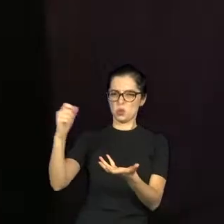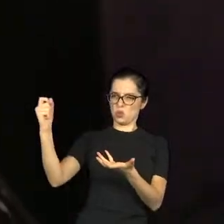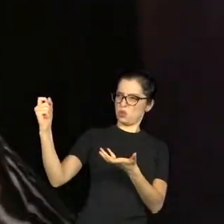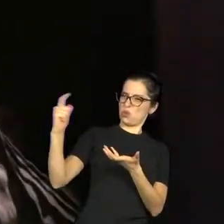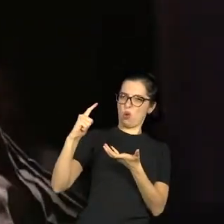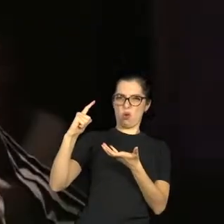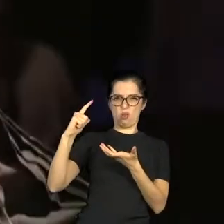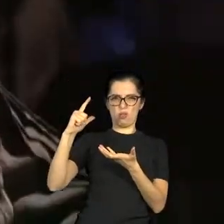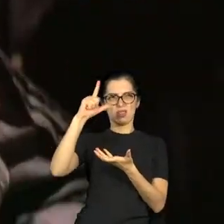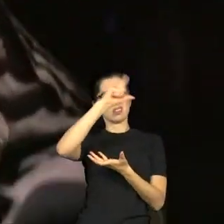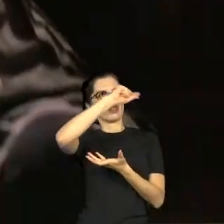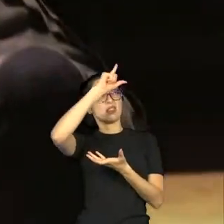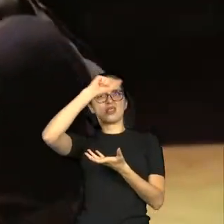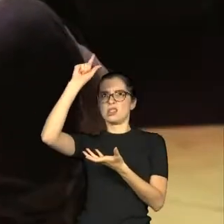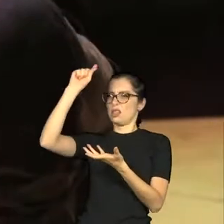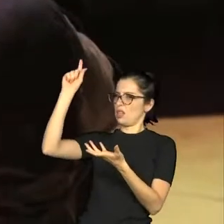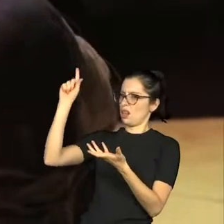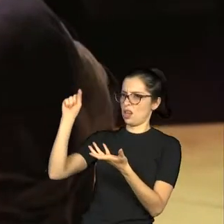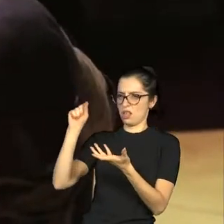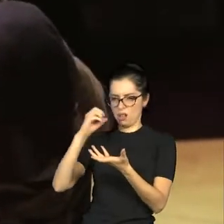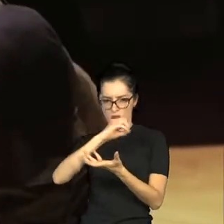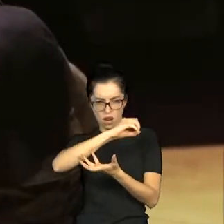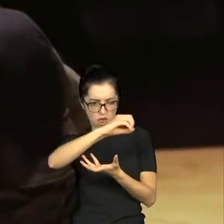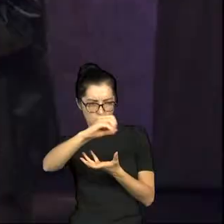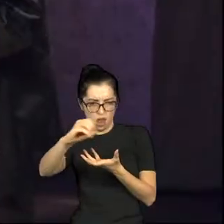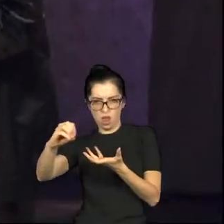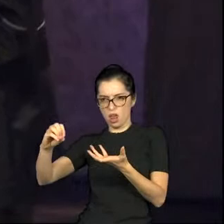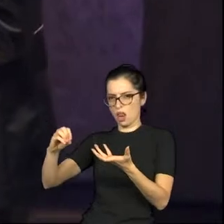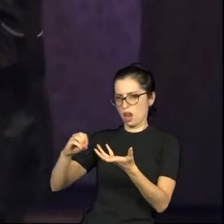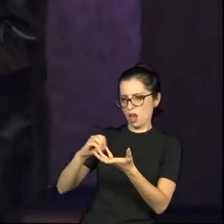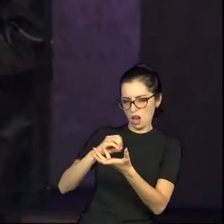céu giram em torno da Terra.